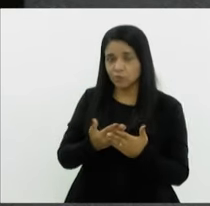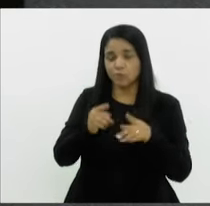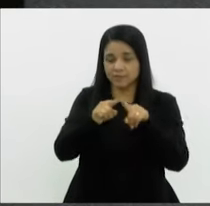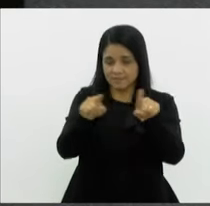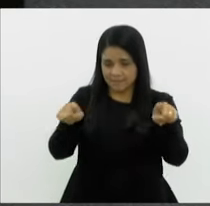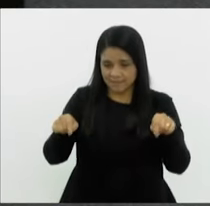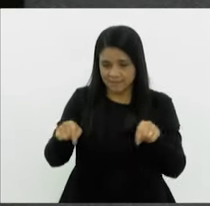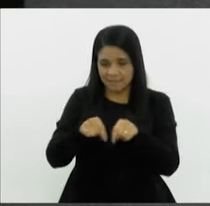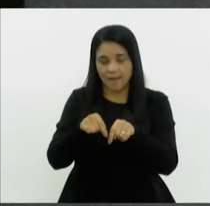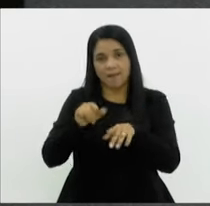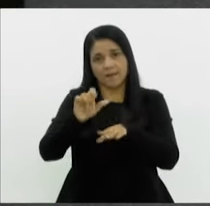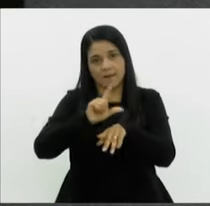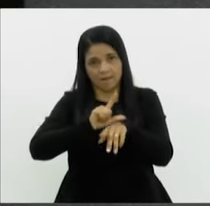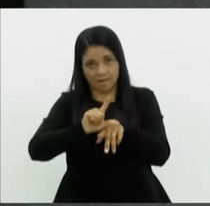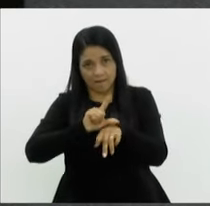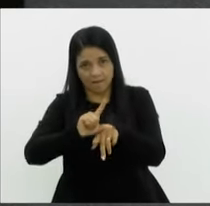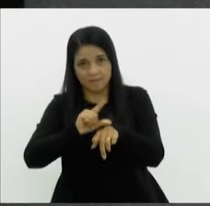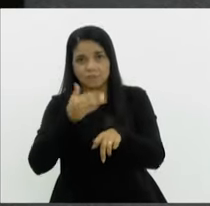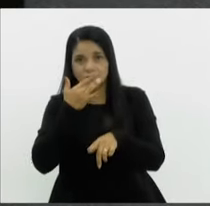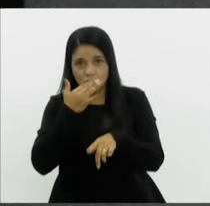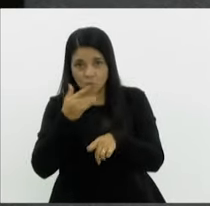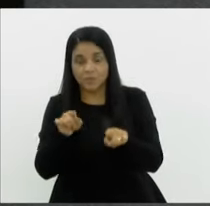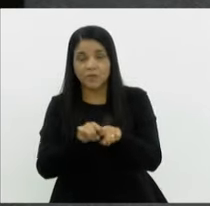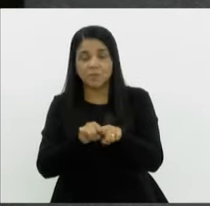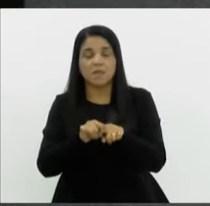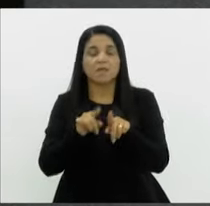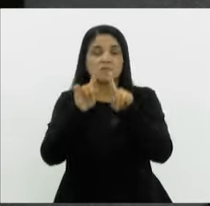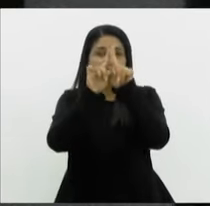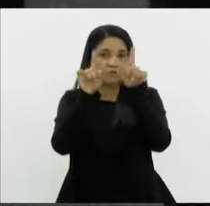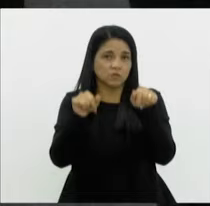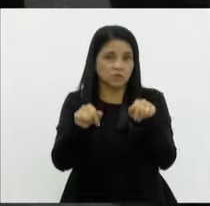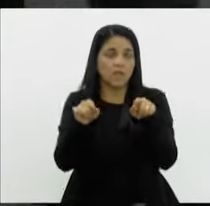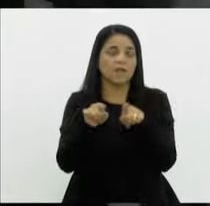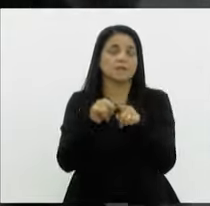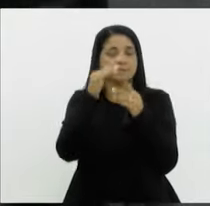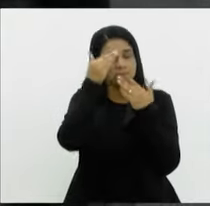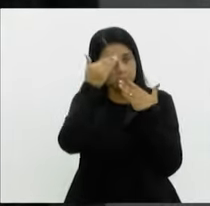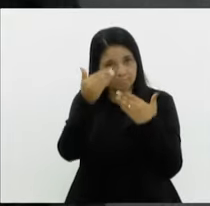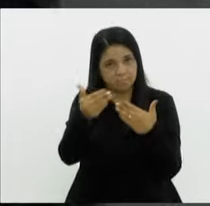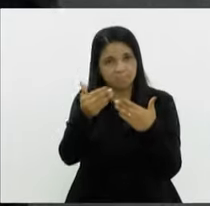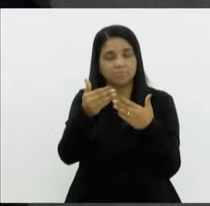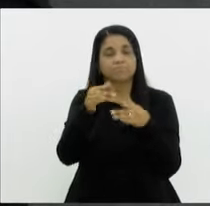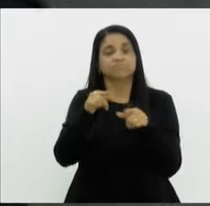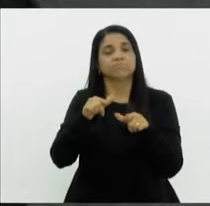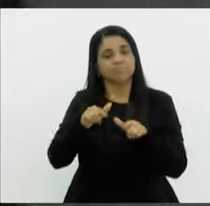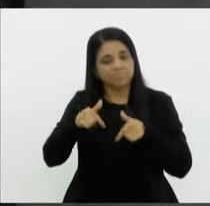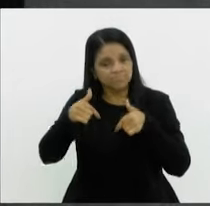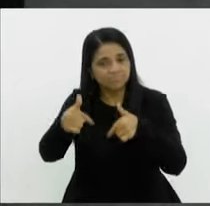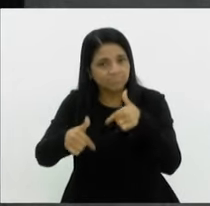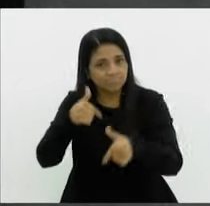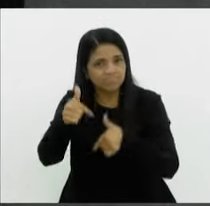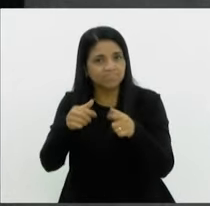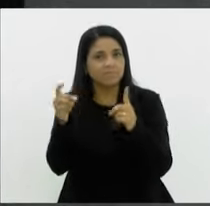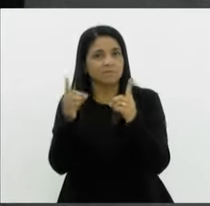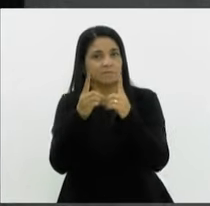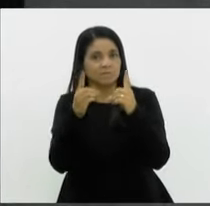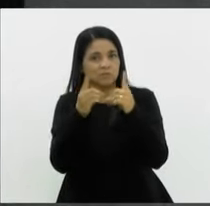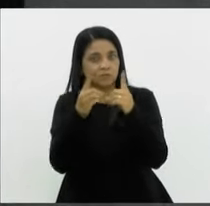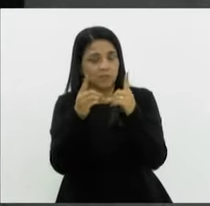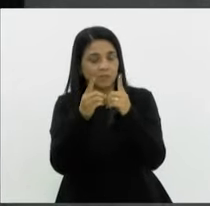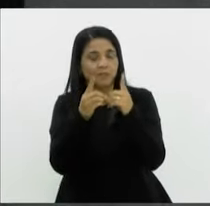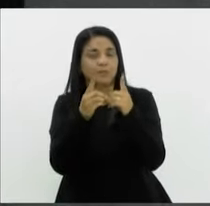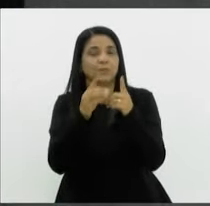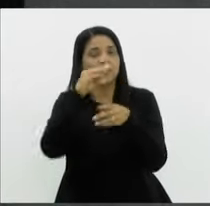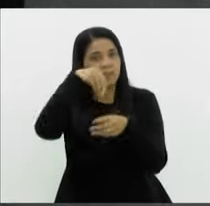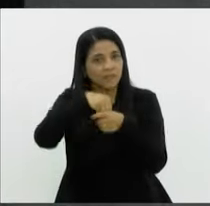Lilás, e também o nosso agradecimento às funcionárias que hoje trabalham na Sala Lilás, fazendo esse atendimento tão necessário